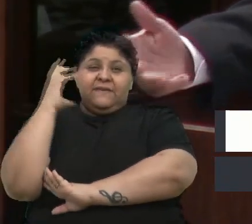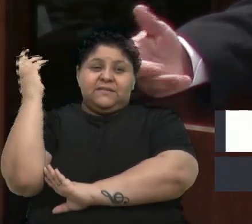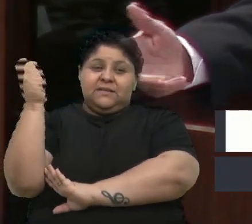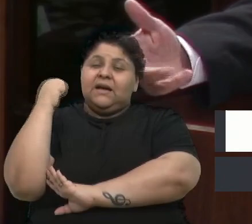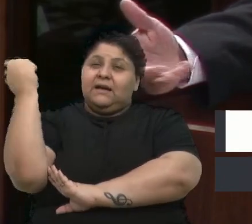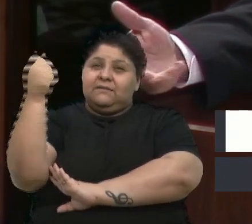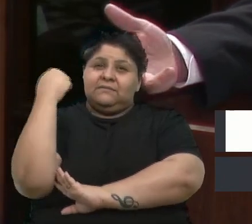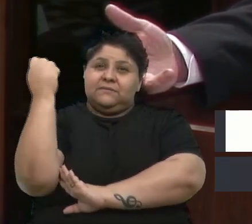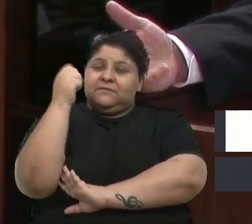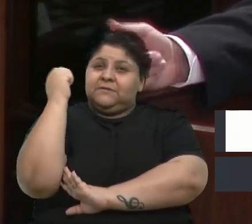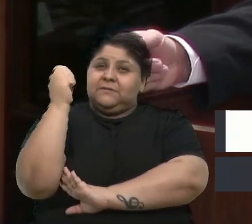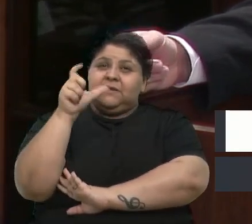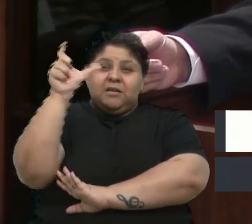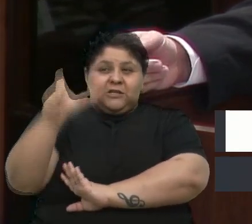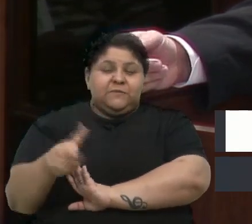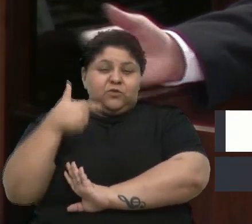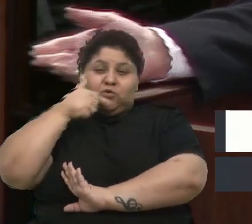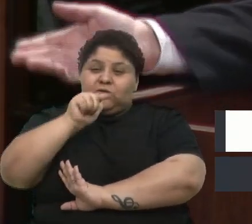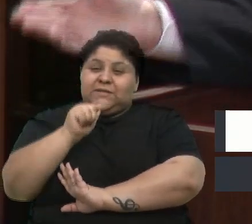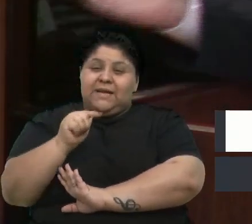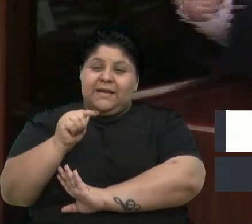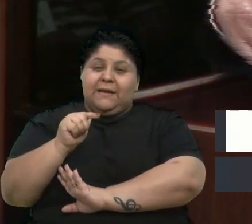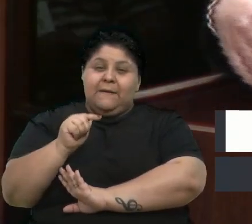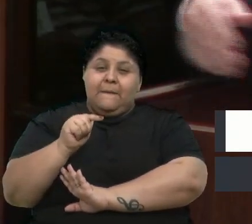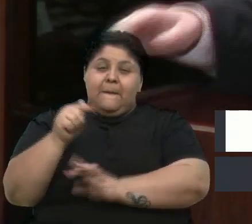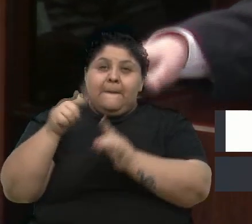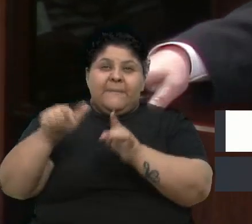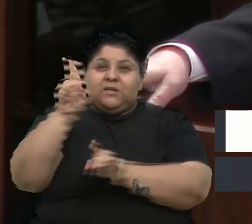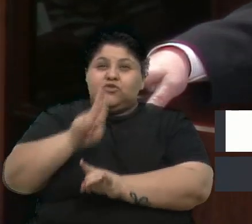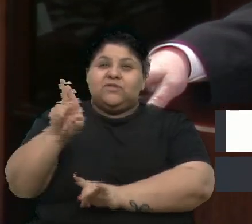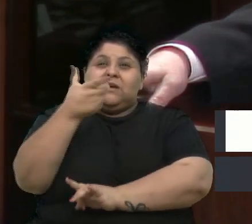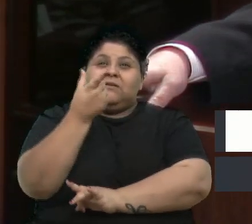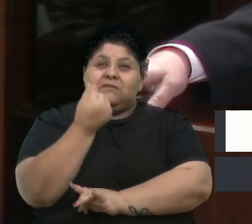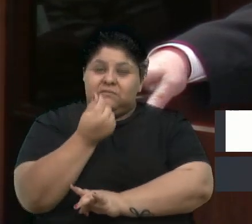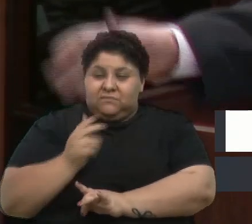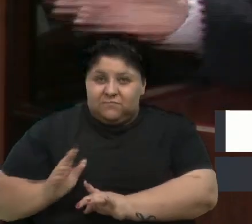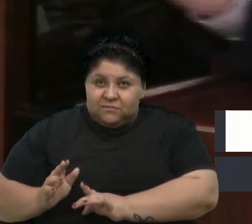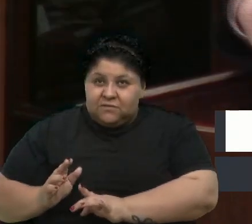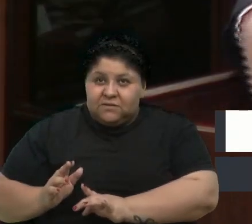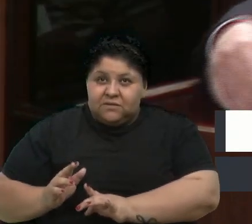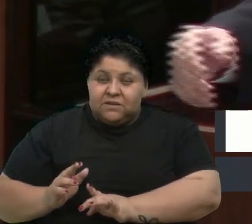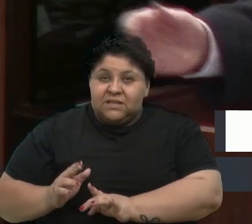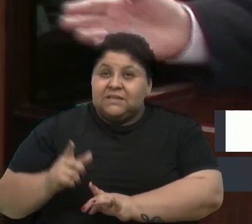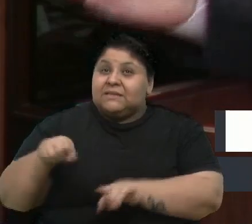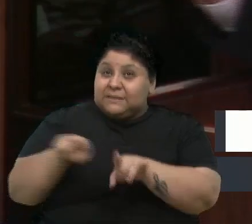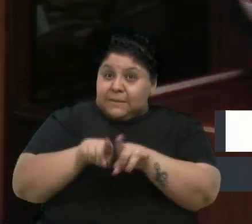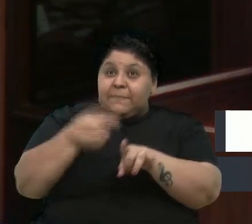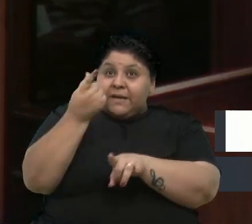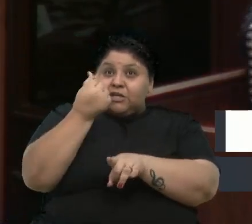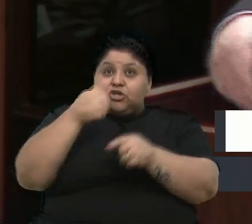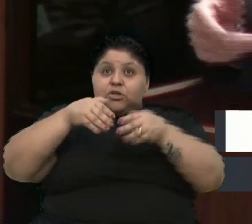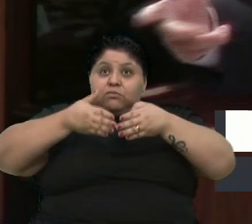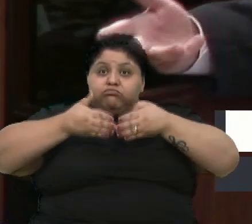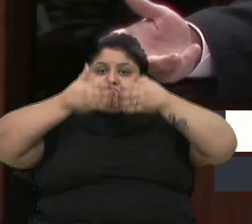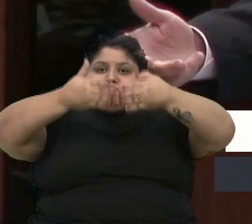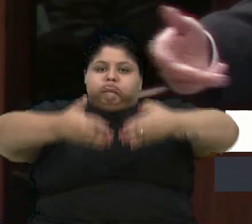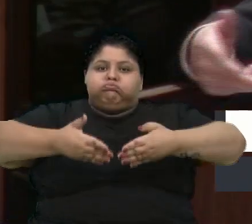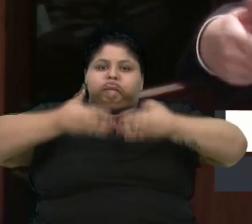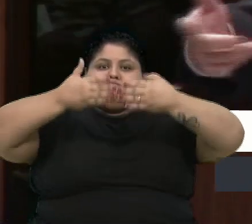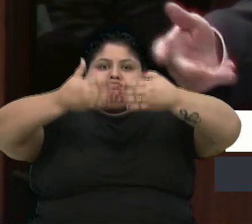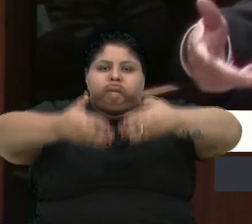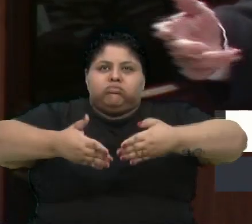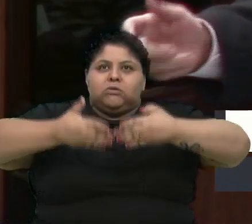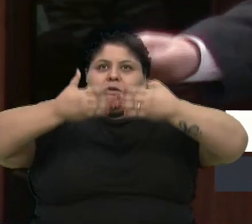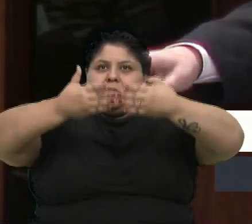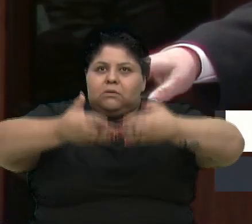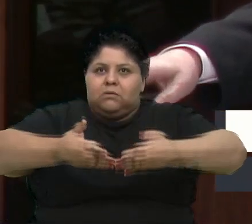conseguem mais lidar com o dinheiro. E está vindo dinheiro, vereador Fantinel, de navios, de pesos, precisa